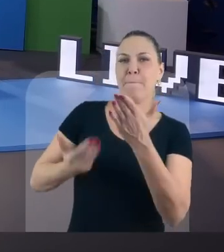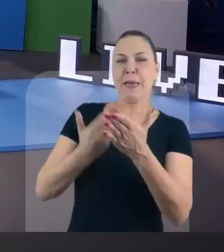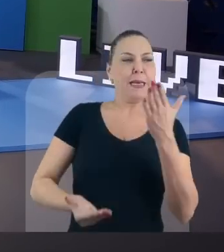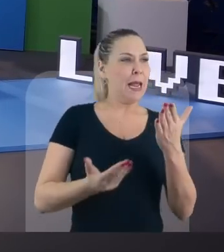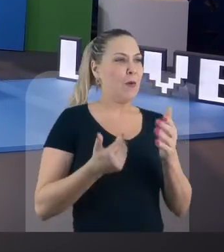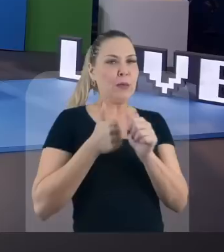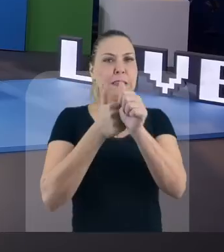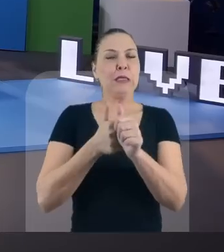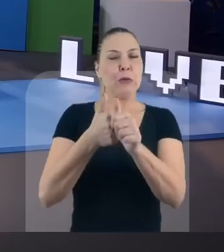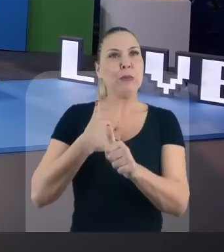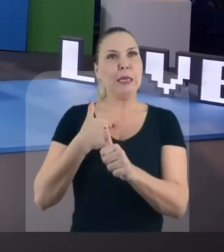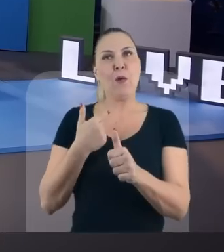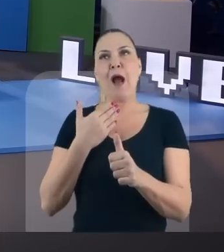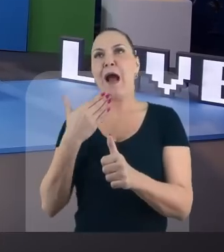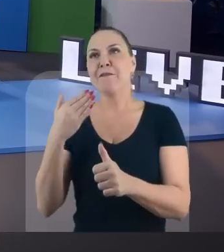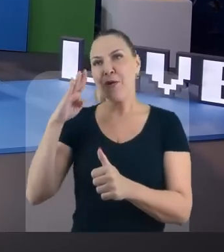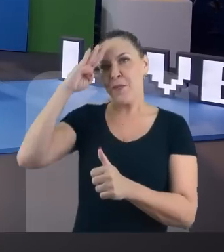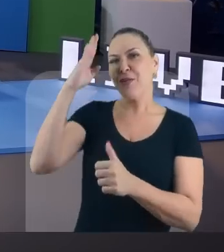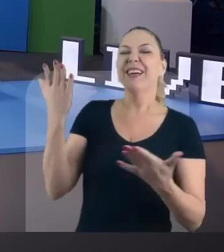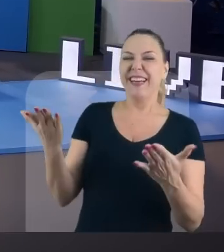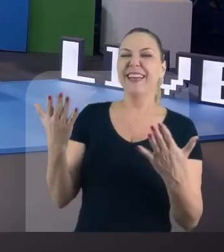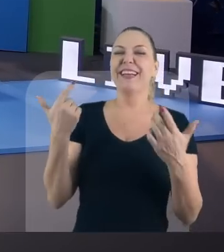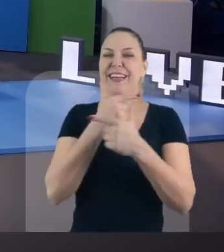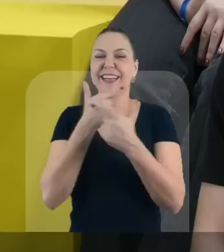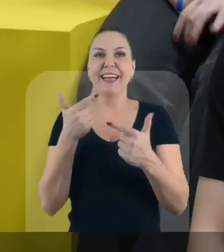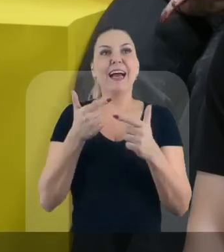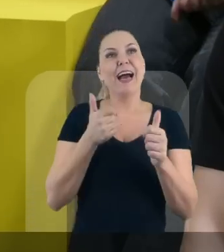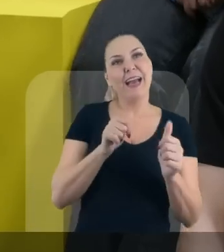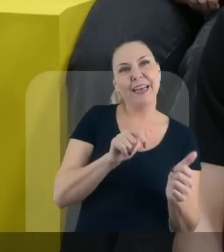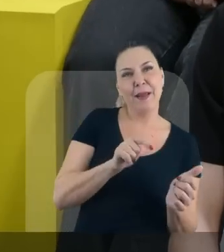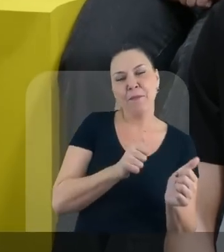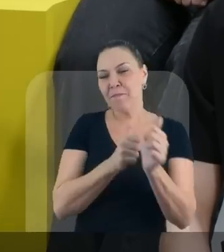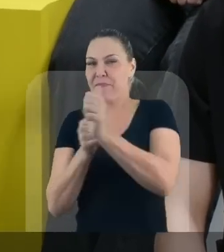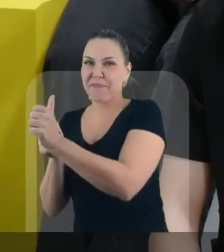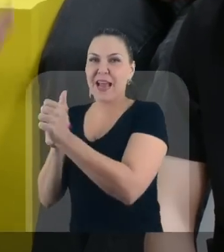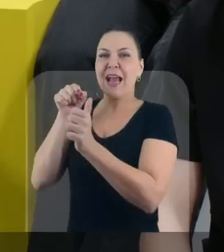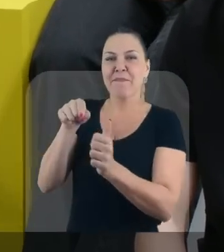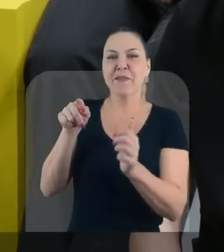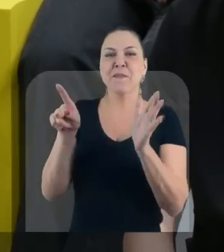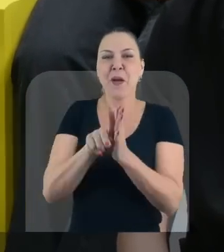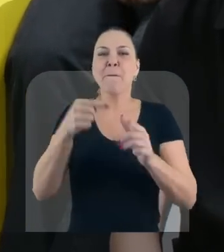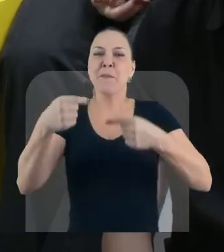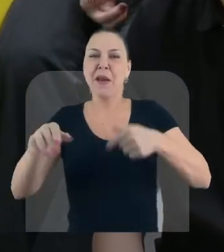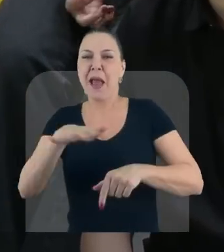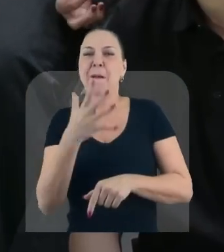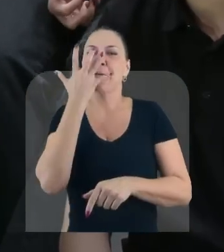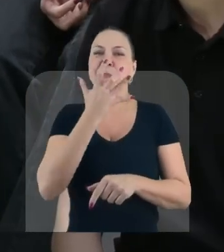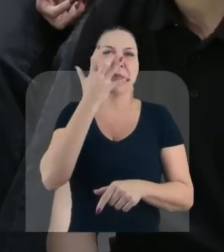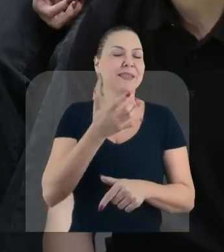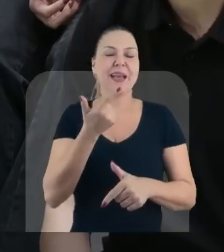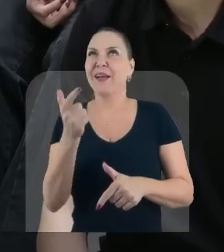me posicionei. Depois ele virou a chave, foi pra paródia, trocou o perfil, foi pra outra, agora